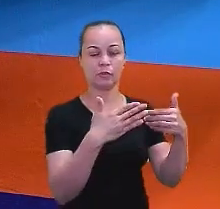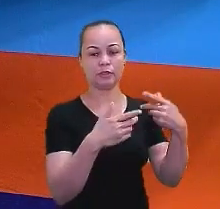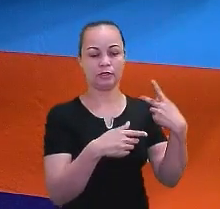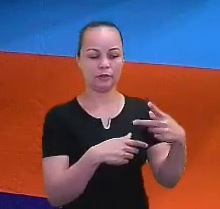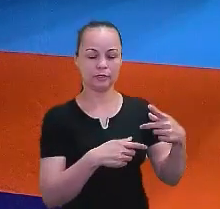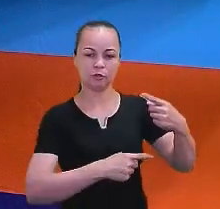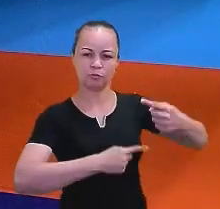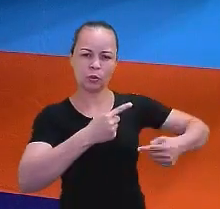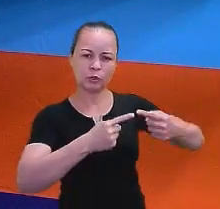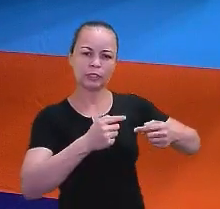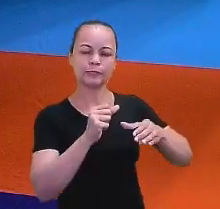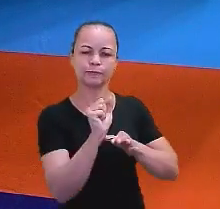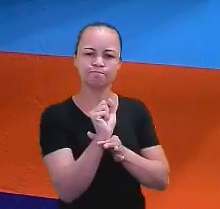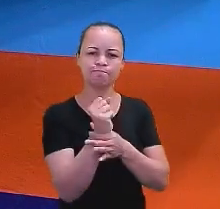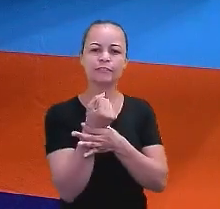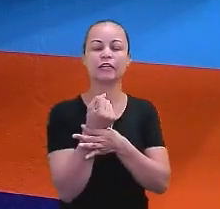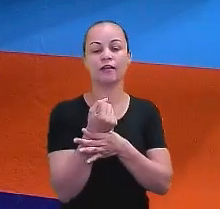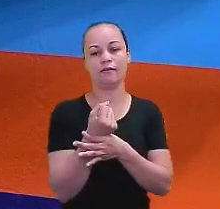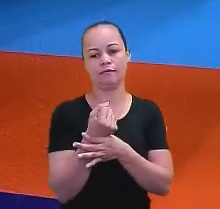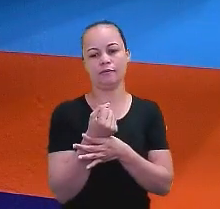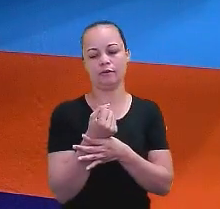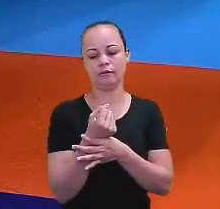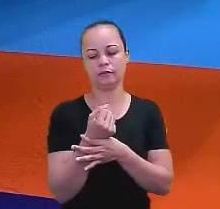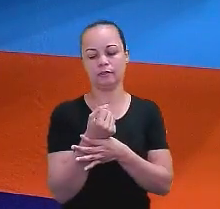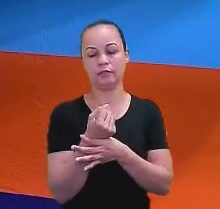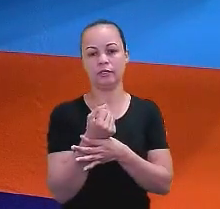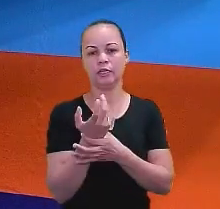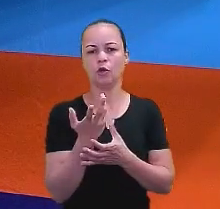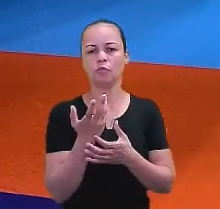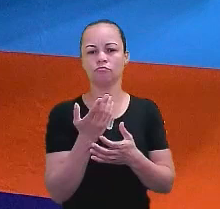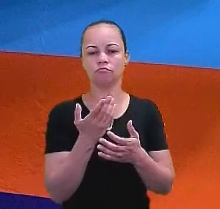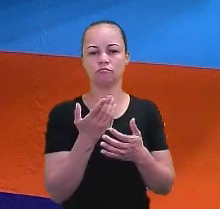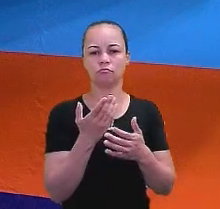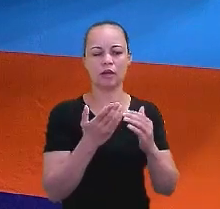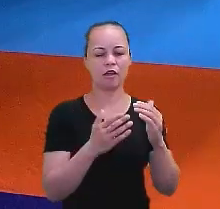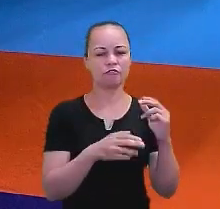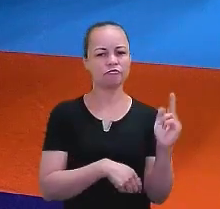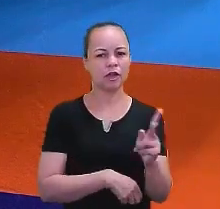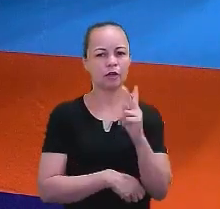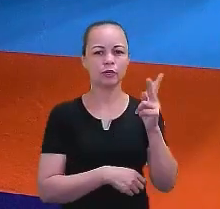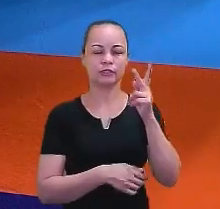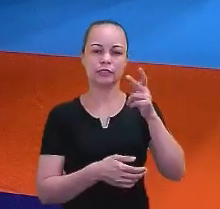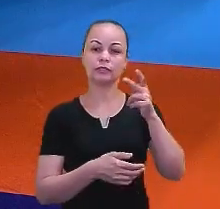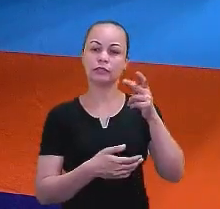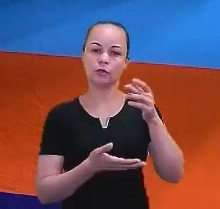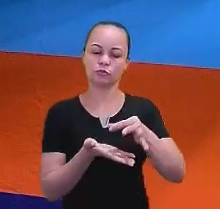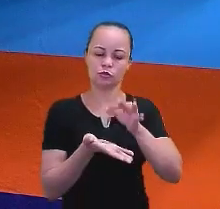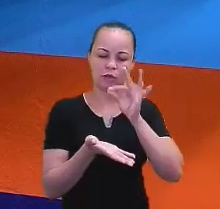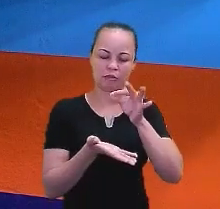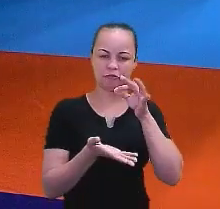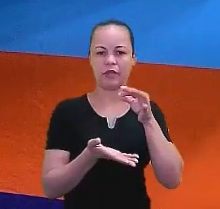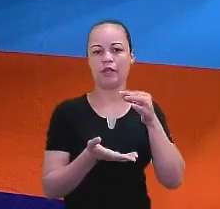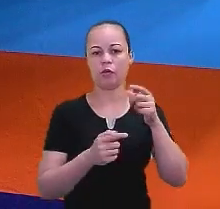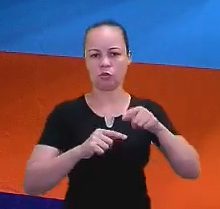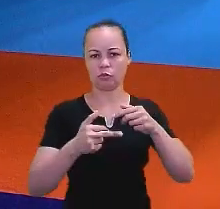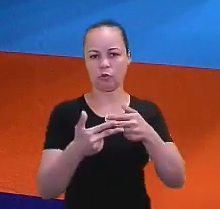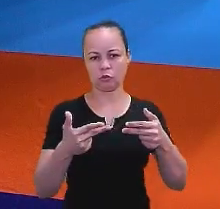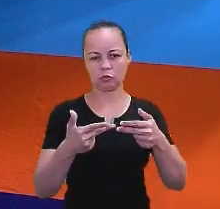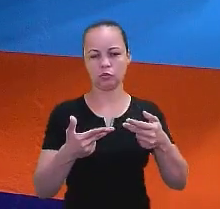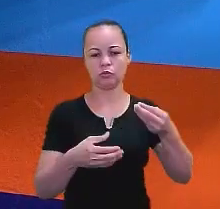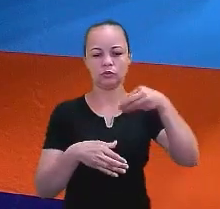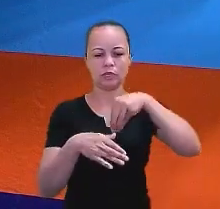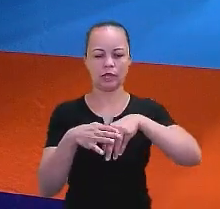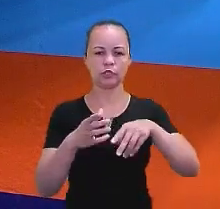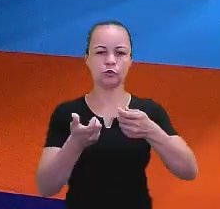políticas que garantem uma valorização do café enquanto produto dentro da economia.